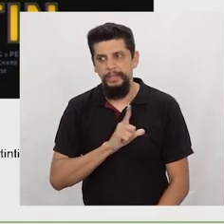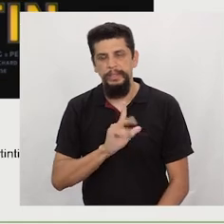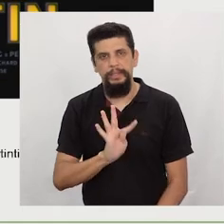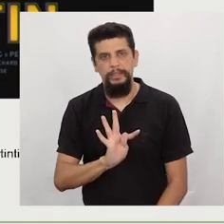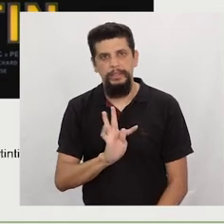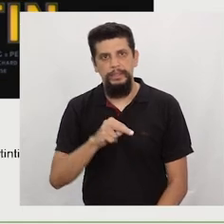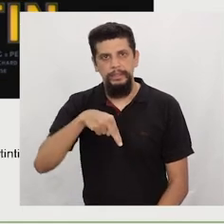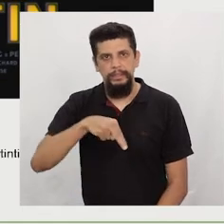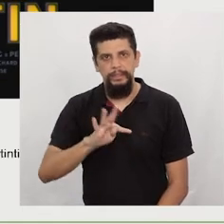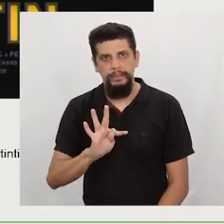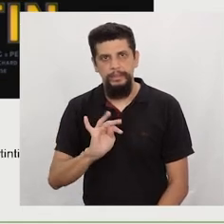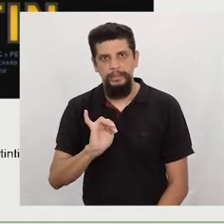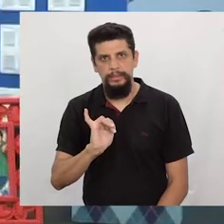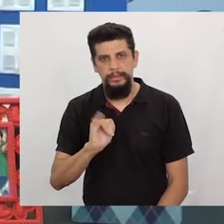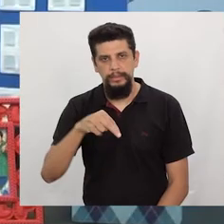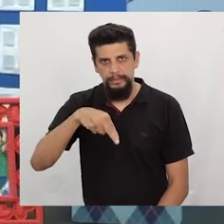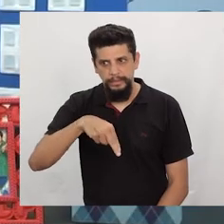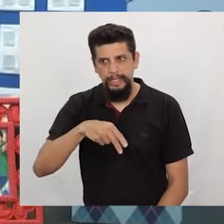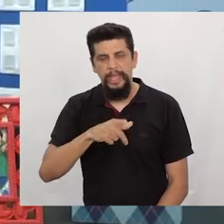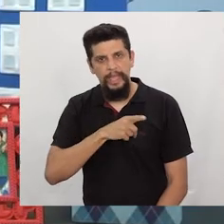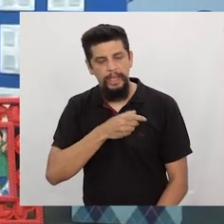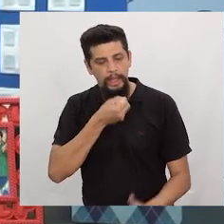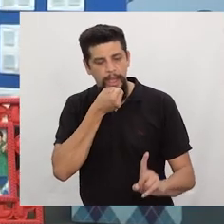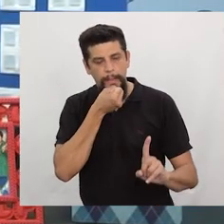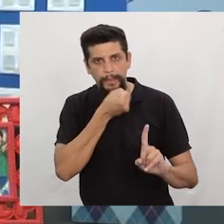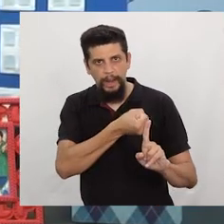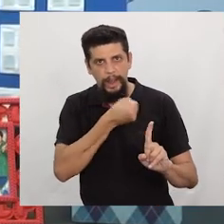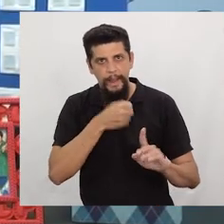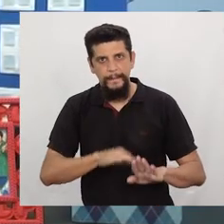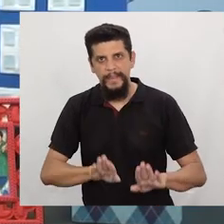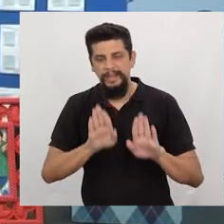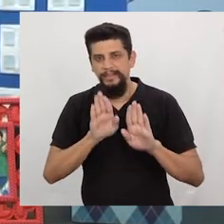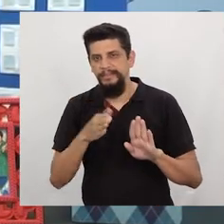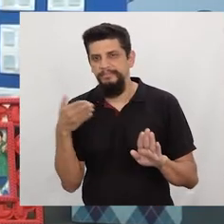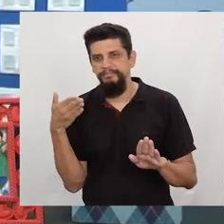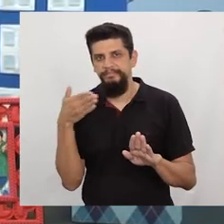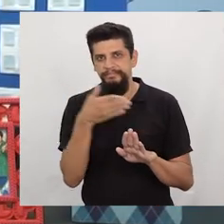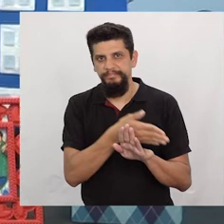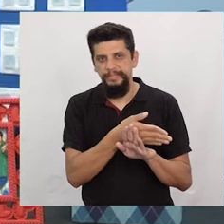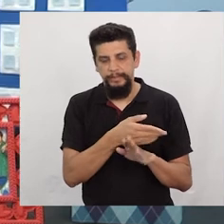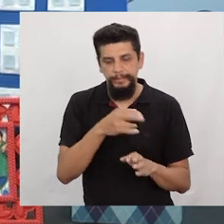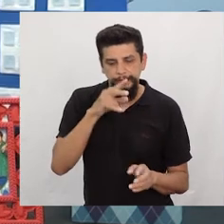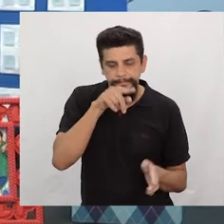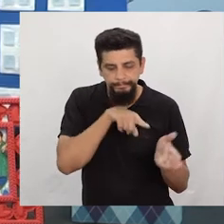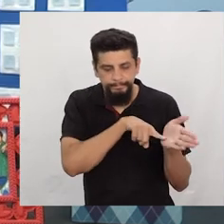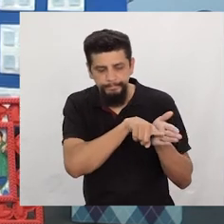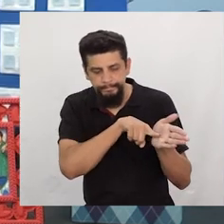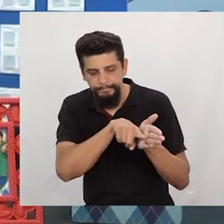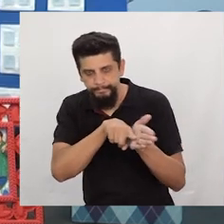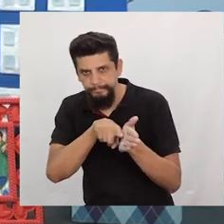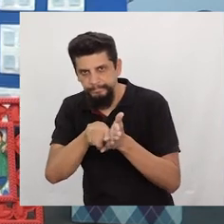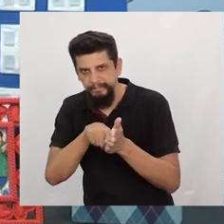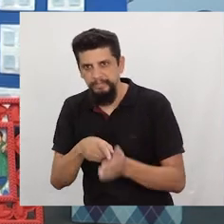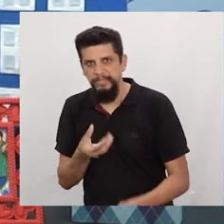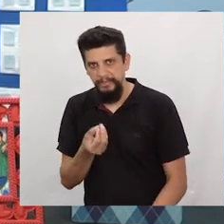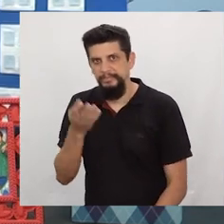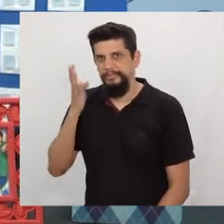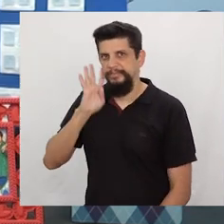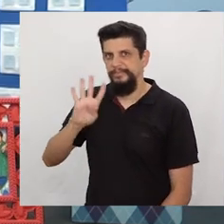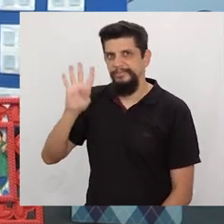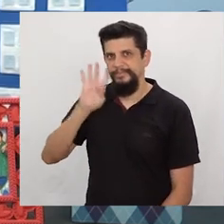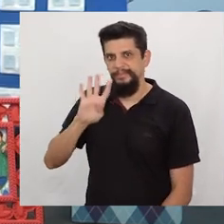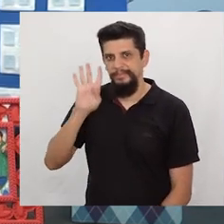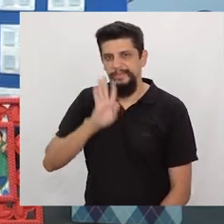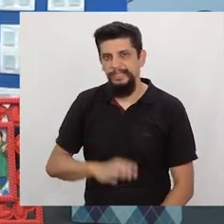que embora ele é na verdade um repórter, mas ele vai também por esta linha de investigação e é